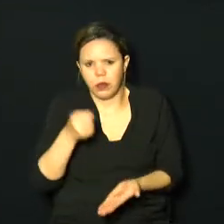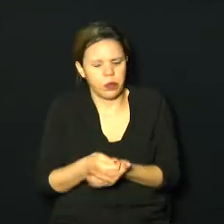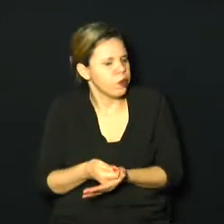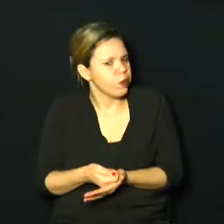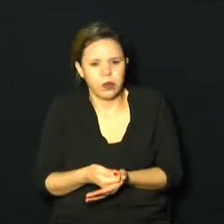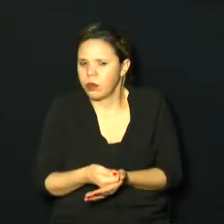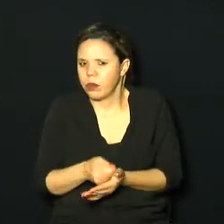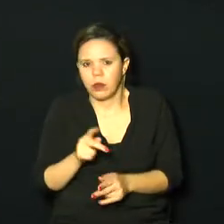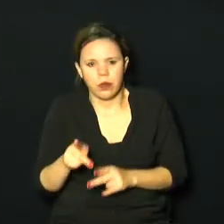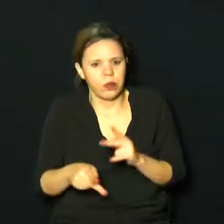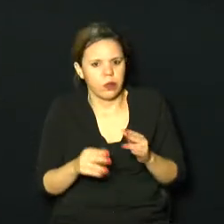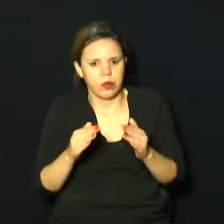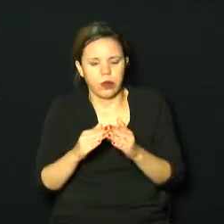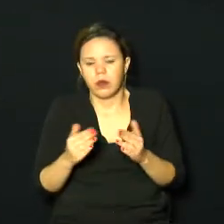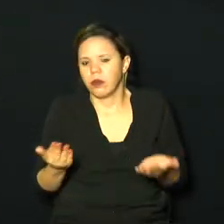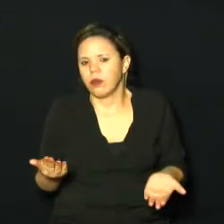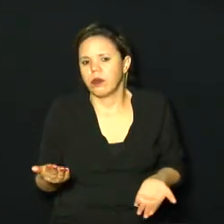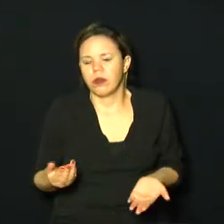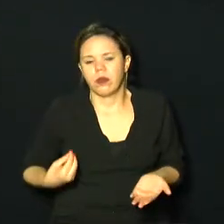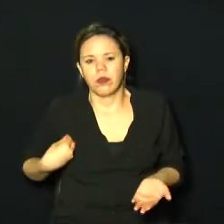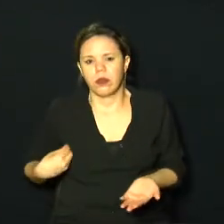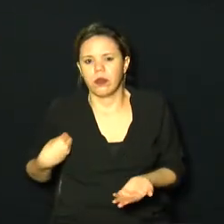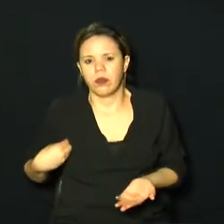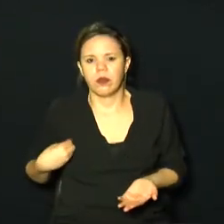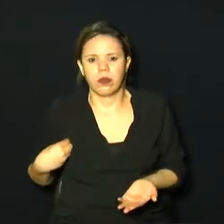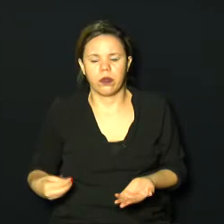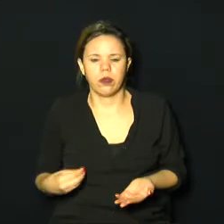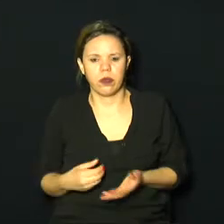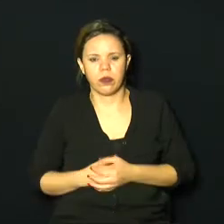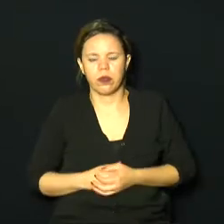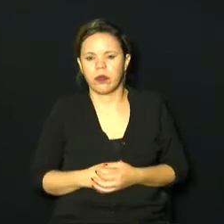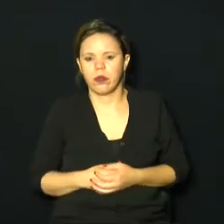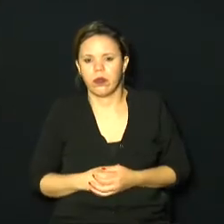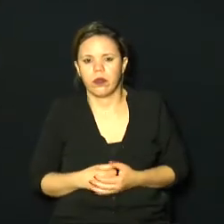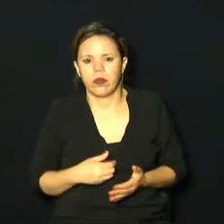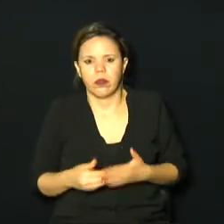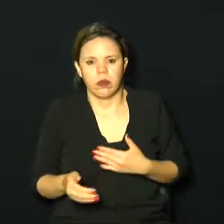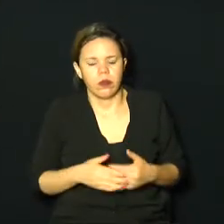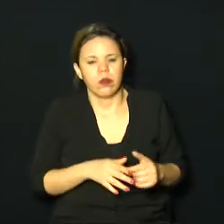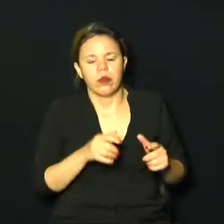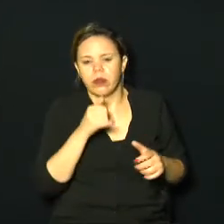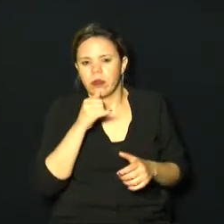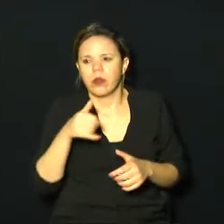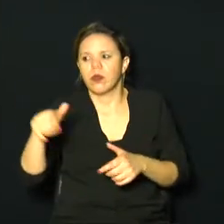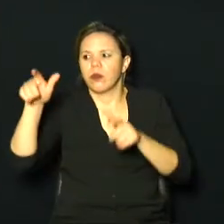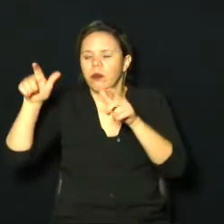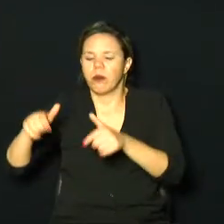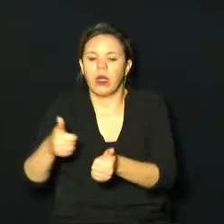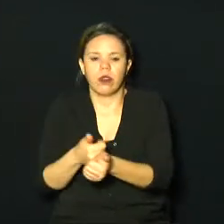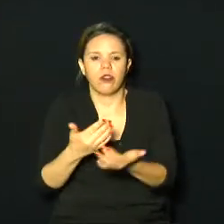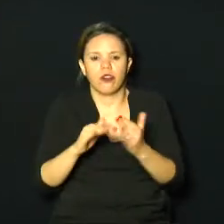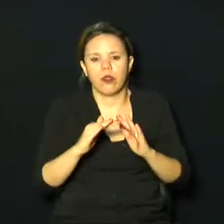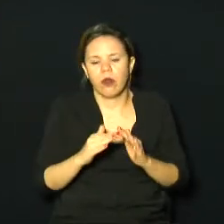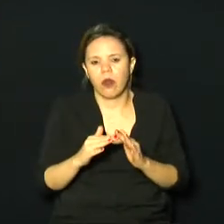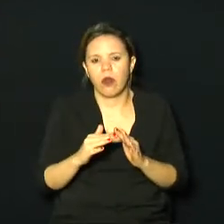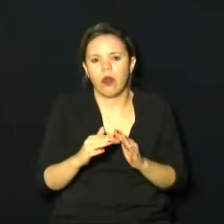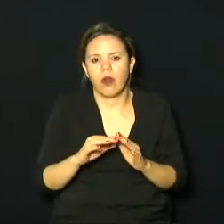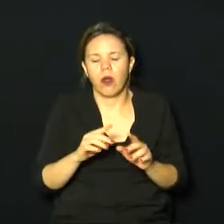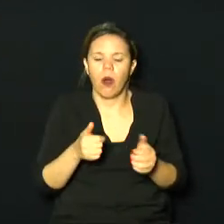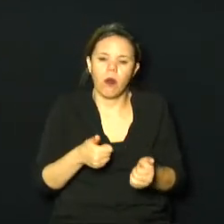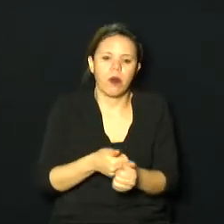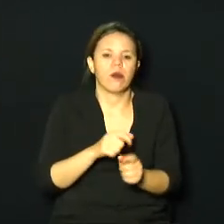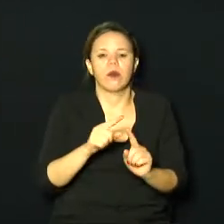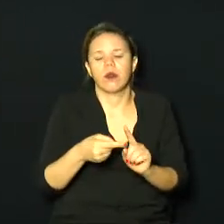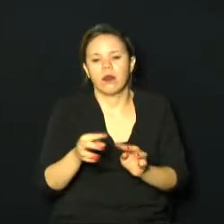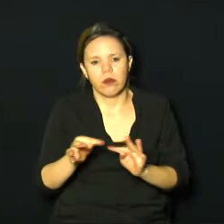unidade habitacional, ela não garante deslocamento, seja de unidade escolar, acompanhamento de pré-natal, acompanhamento de saúde, para onde